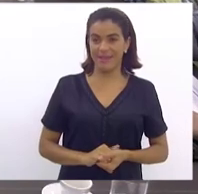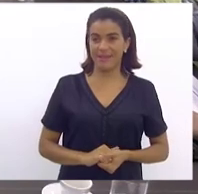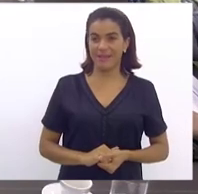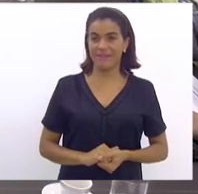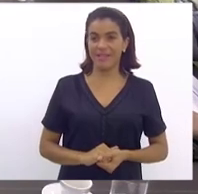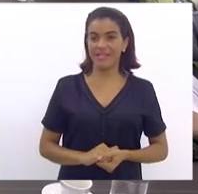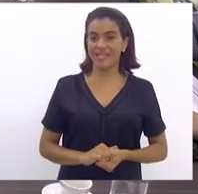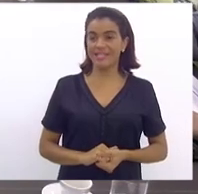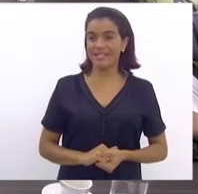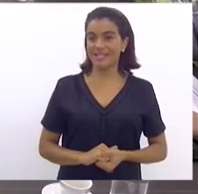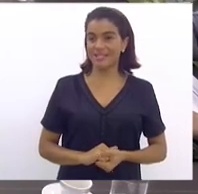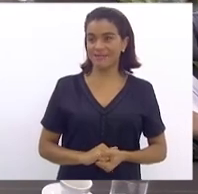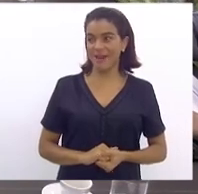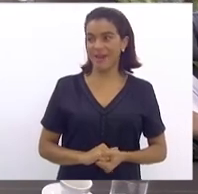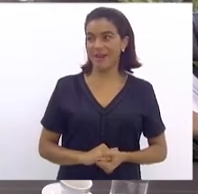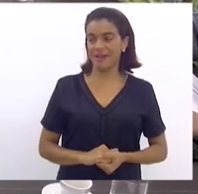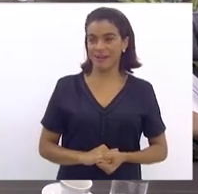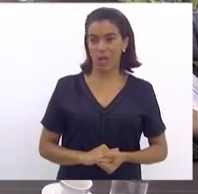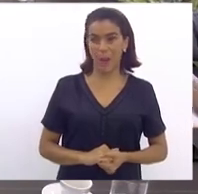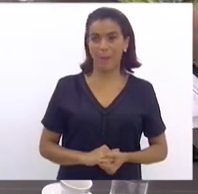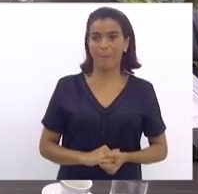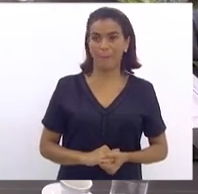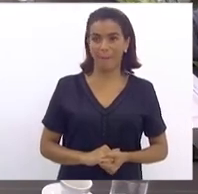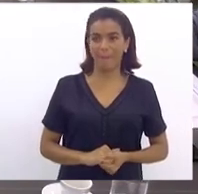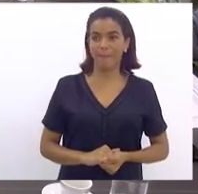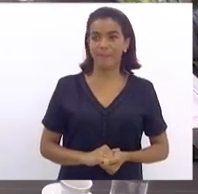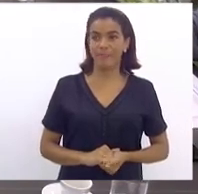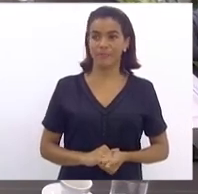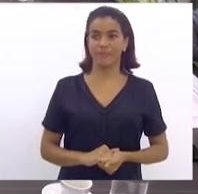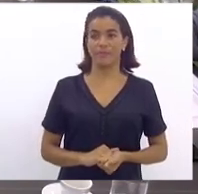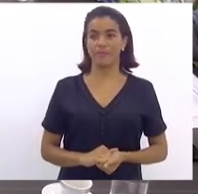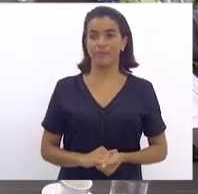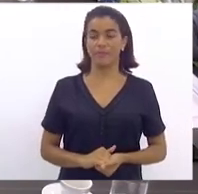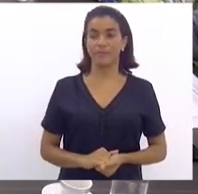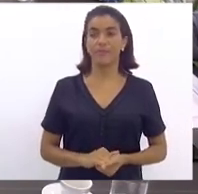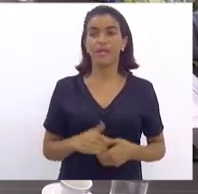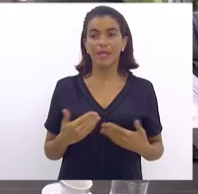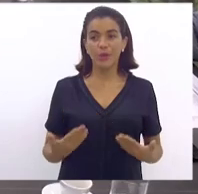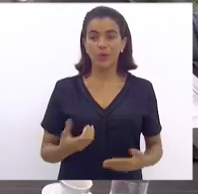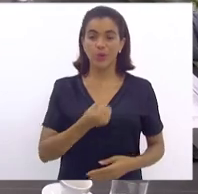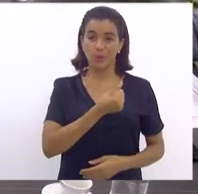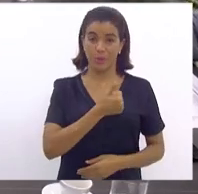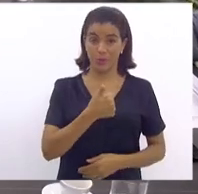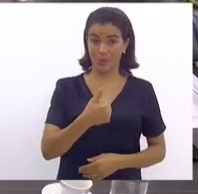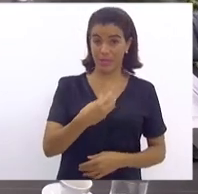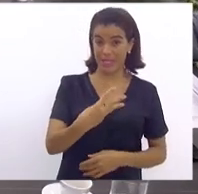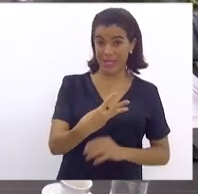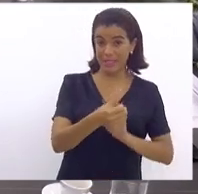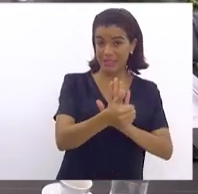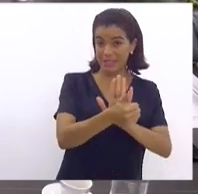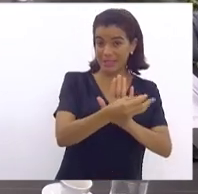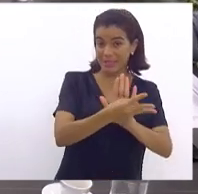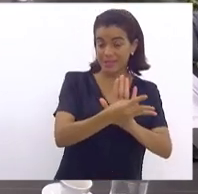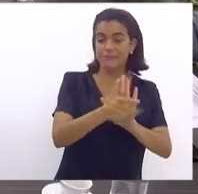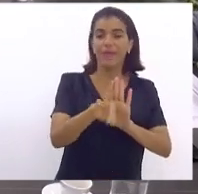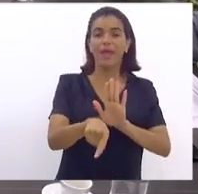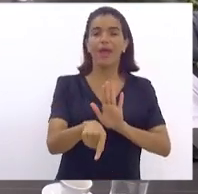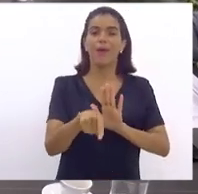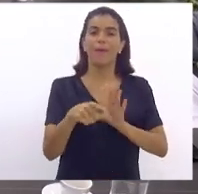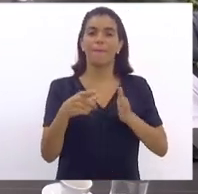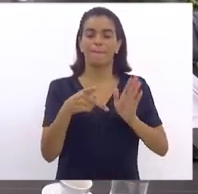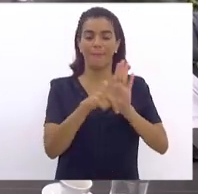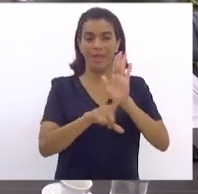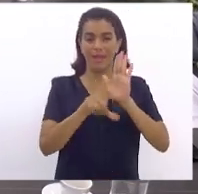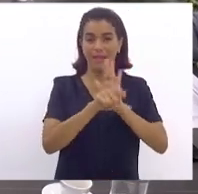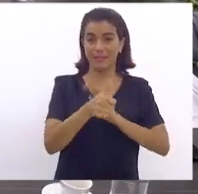Obrigado, deputado Fred, também deputado doutor Serginho, que se retirou. Bem, item 13 da pauta é o PL 108, de 23,